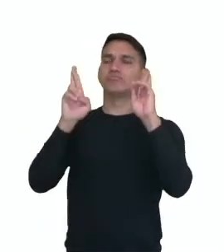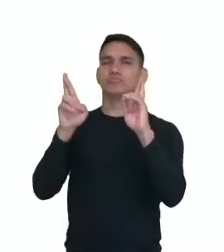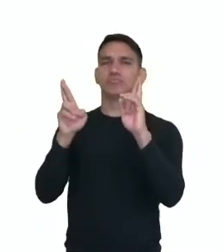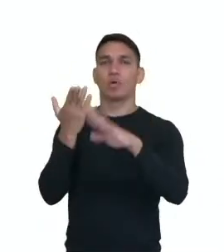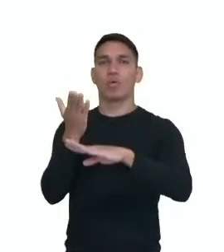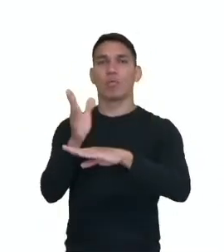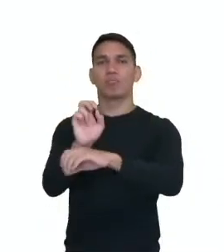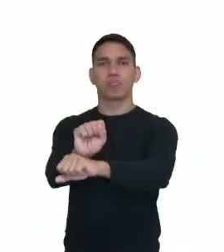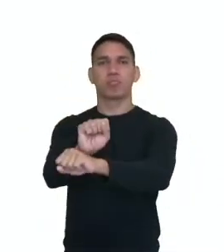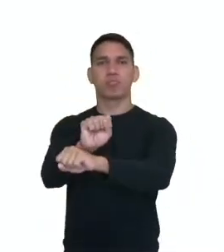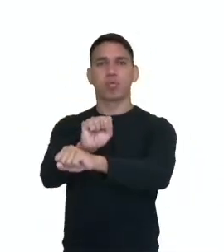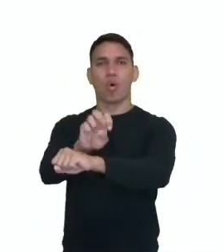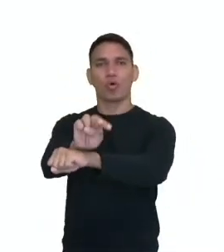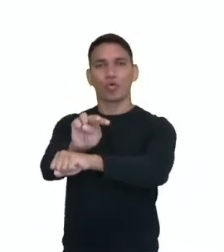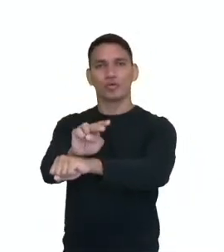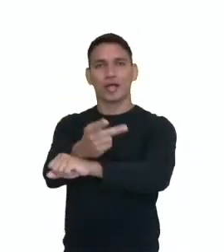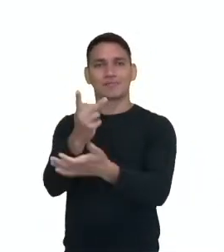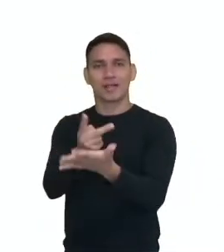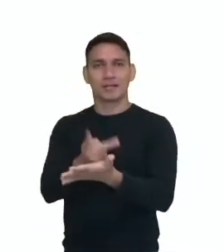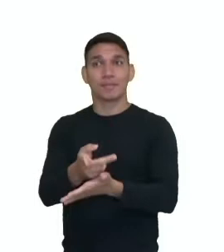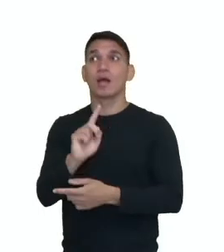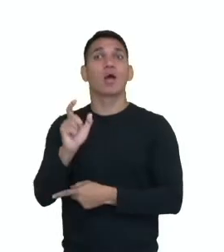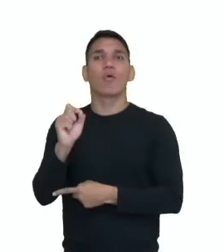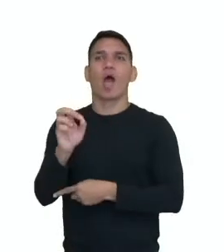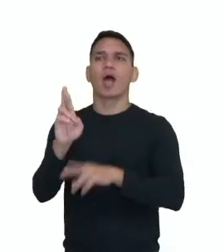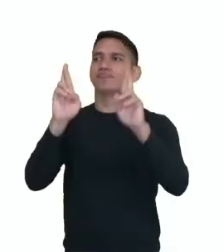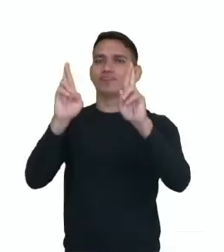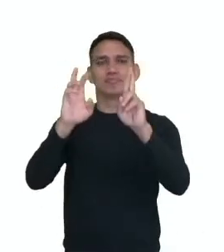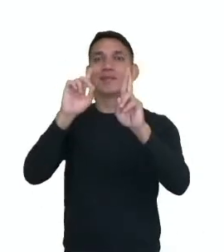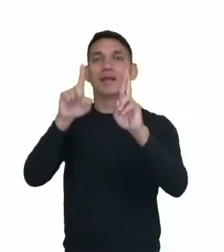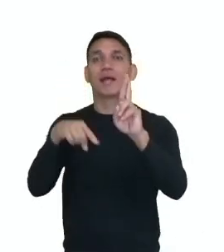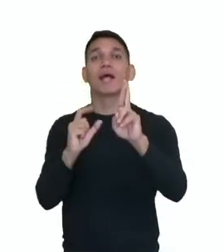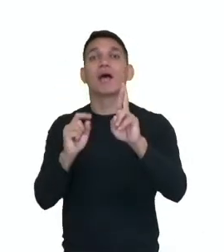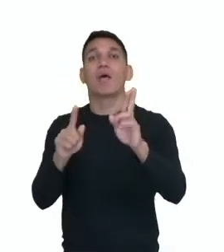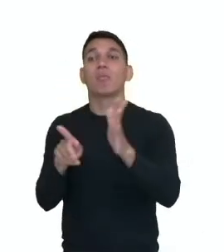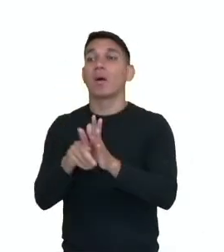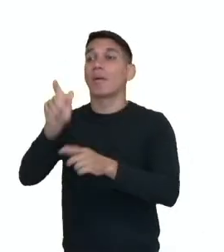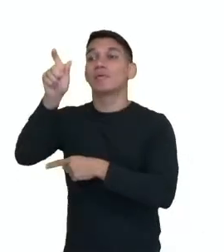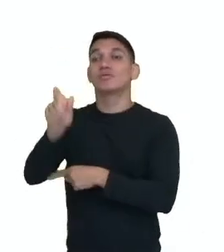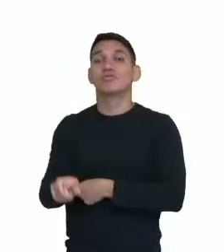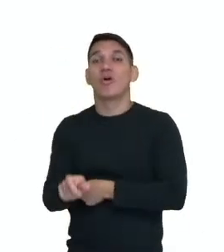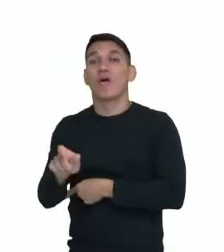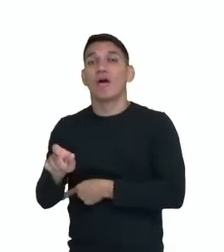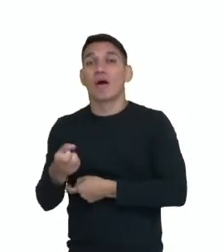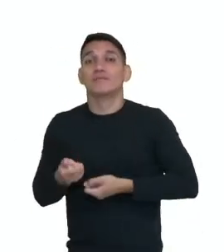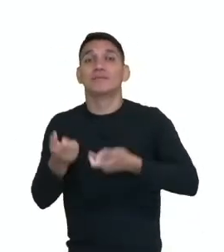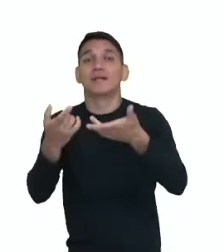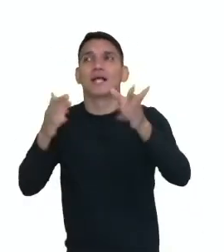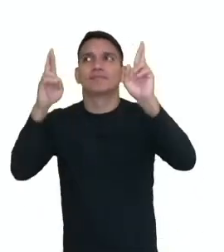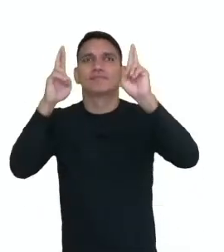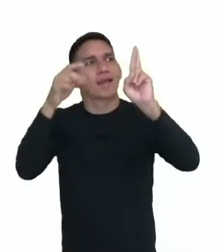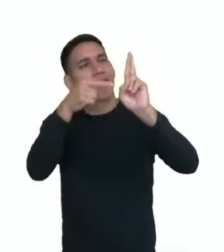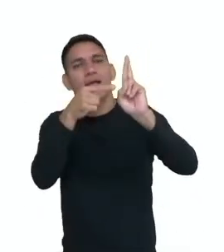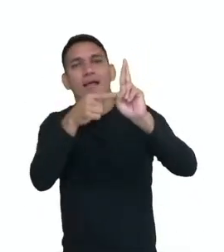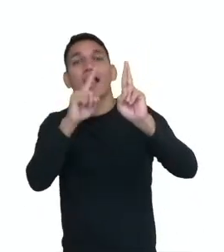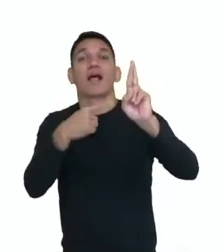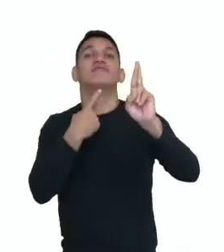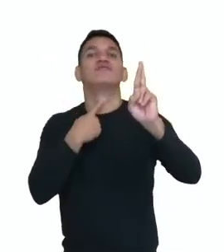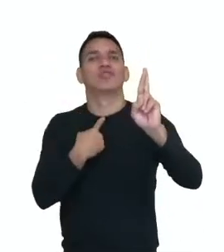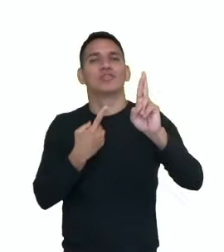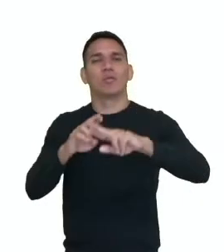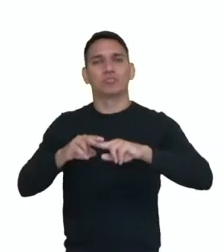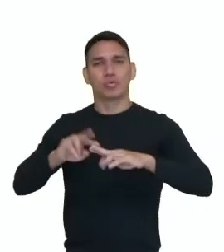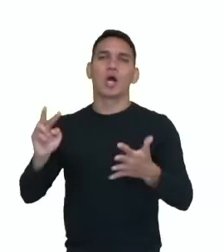um desejo, um voto que aconteça. A pessoa que falou isso espera isso, deseja isso. Então, ocorre